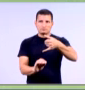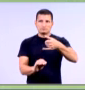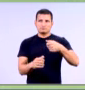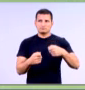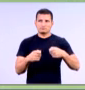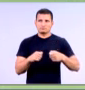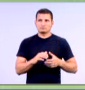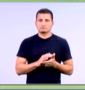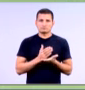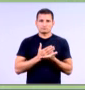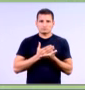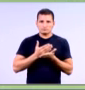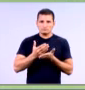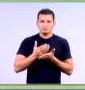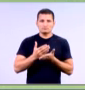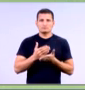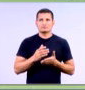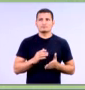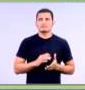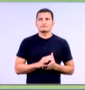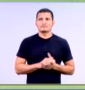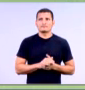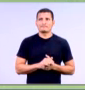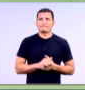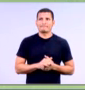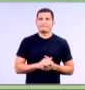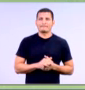o estado inicial.